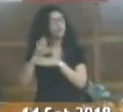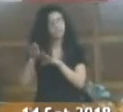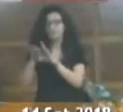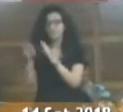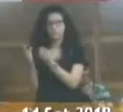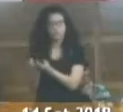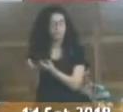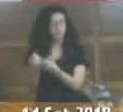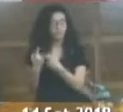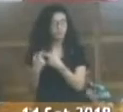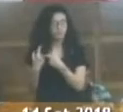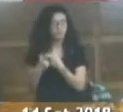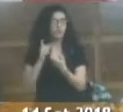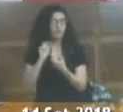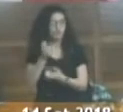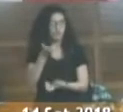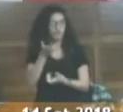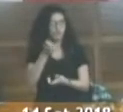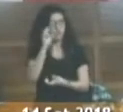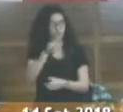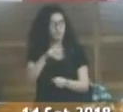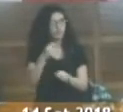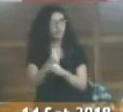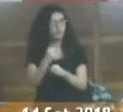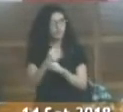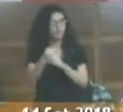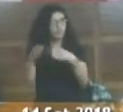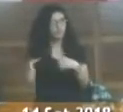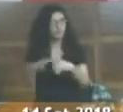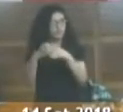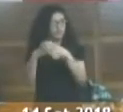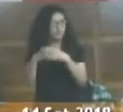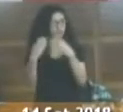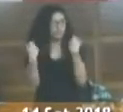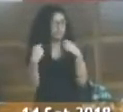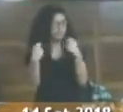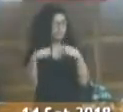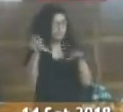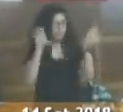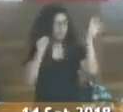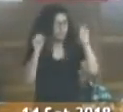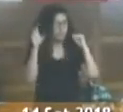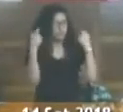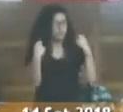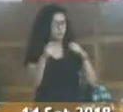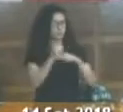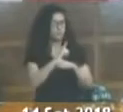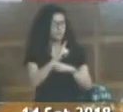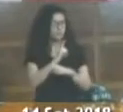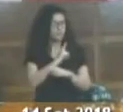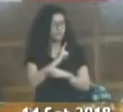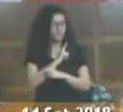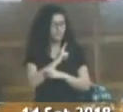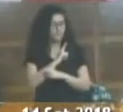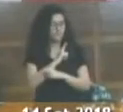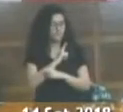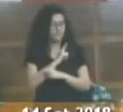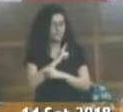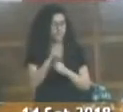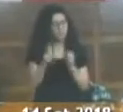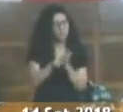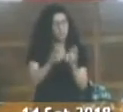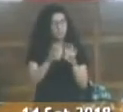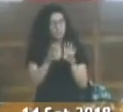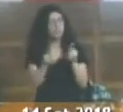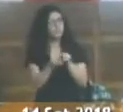comunidades tradicionais, porque o que a gente quer é construção coletiva, a gente precisa ser ouvido, a gente precisa ter uma participação. As coisas têm que